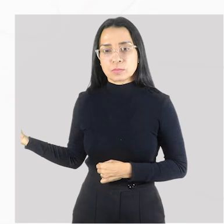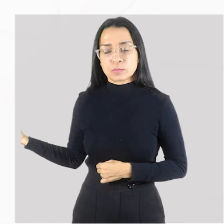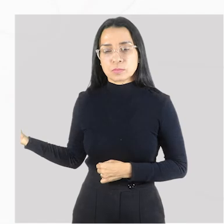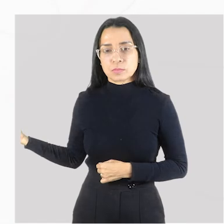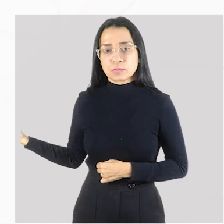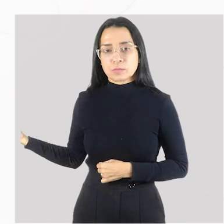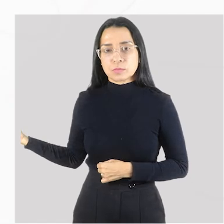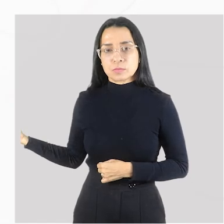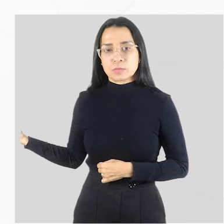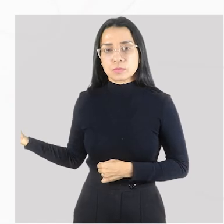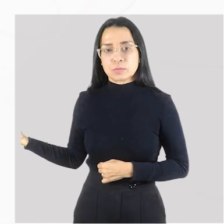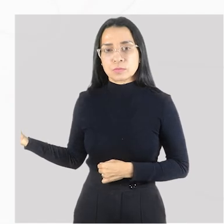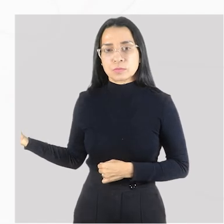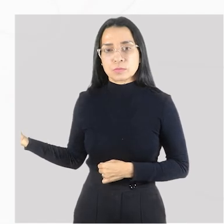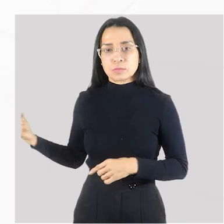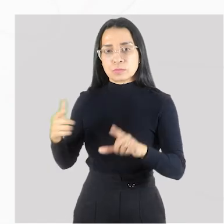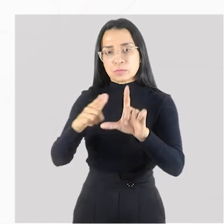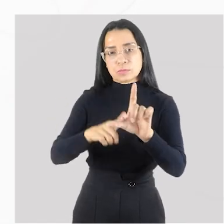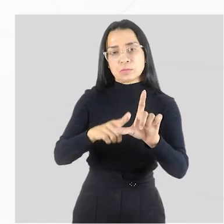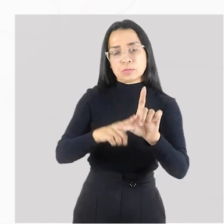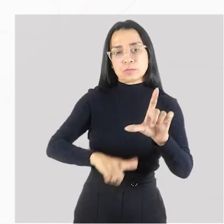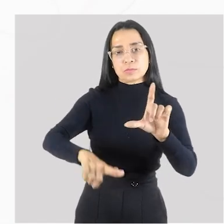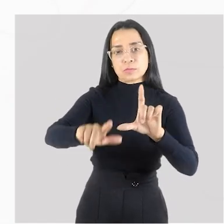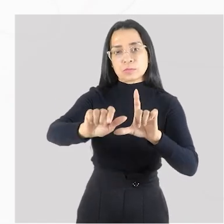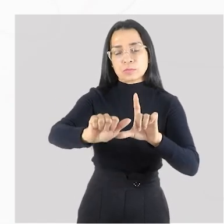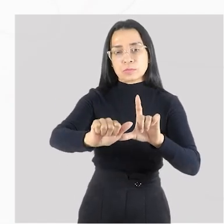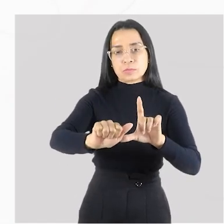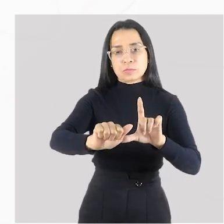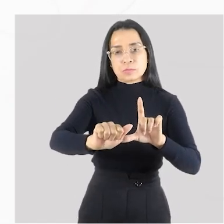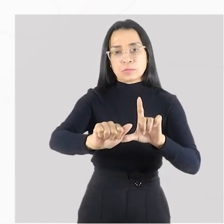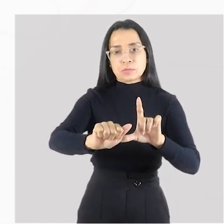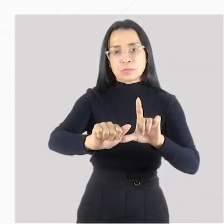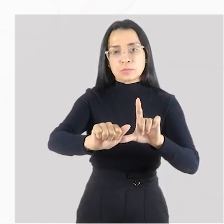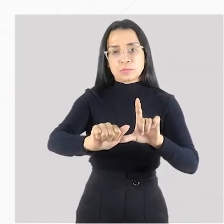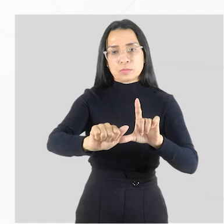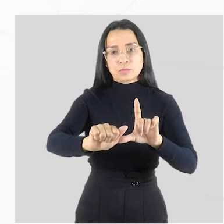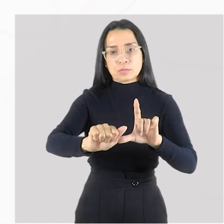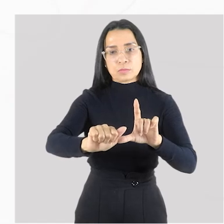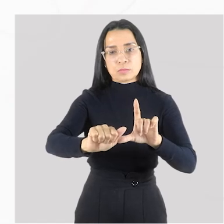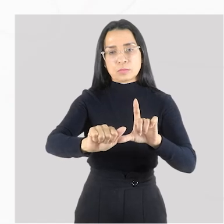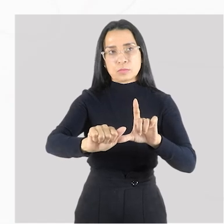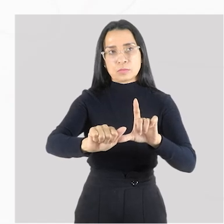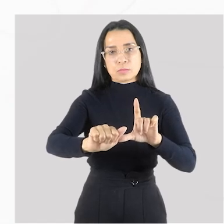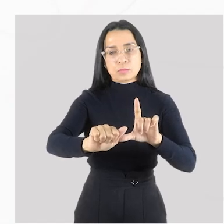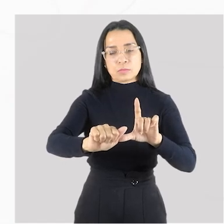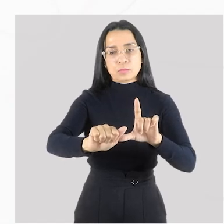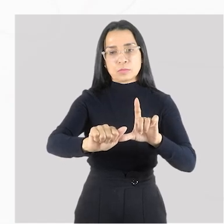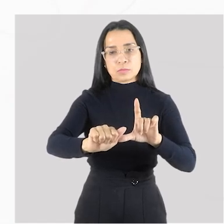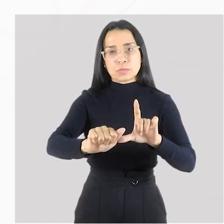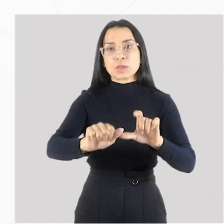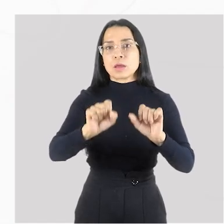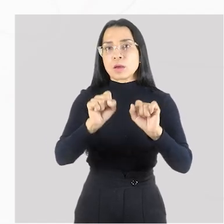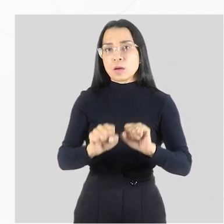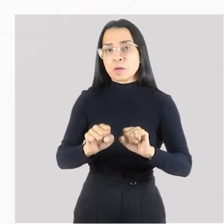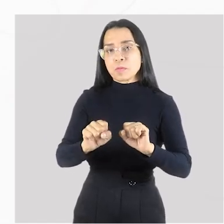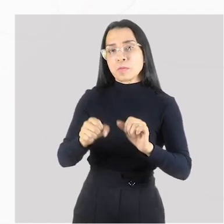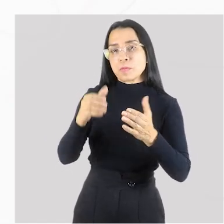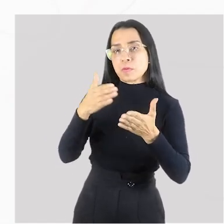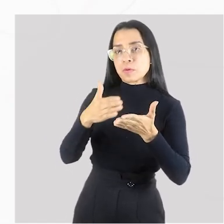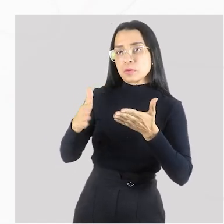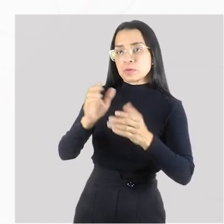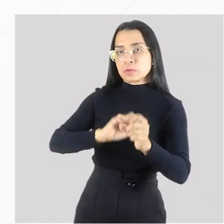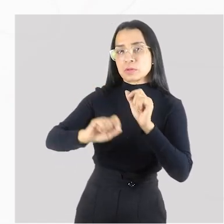que a função é decrescente? Pessoal, já pode descartar a opção